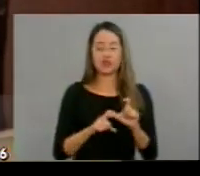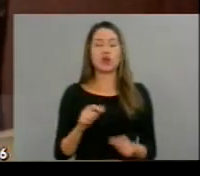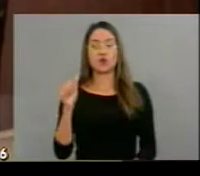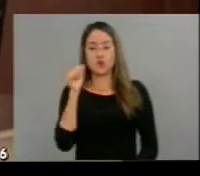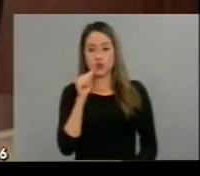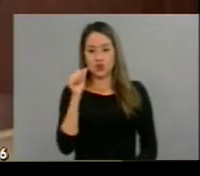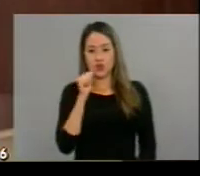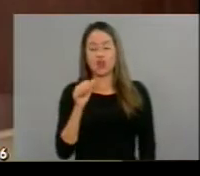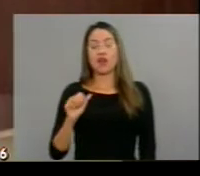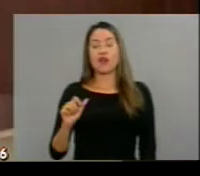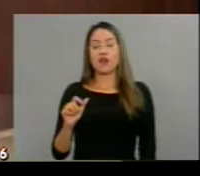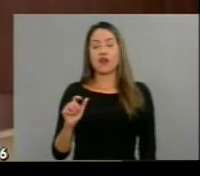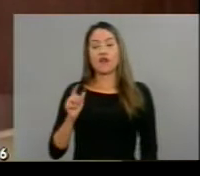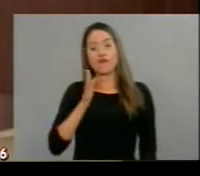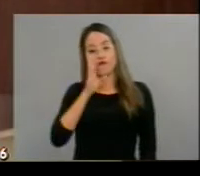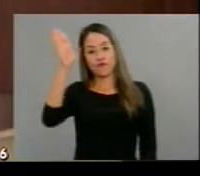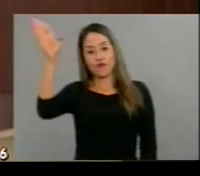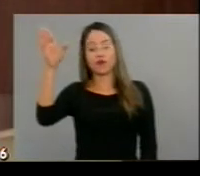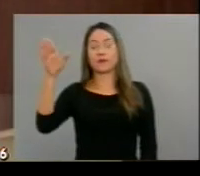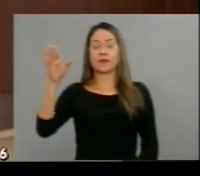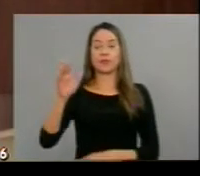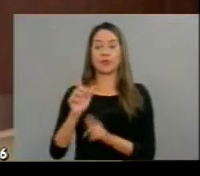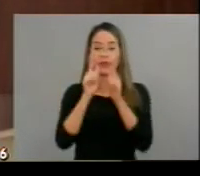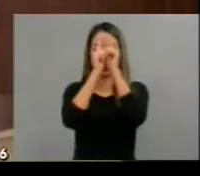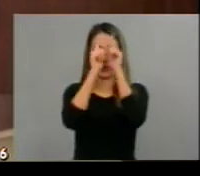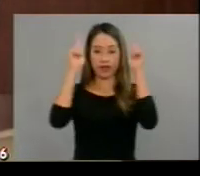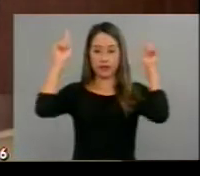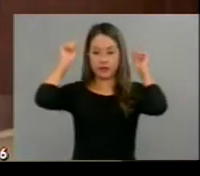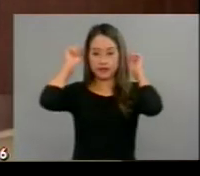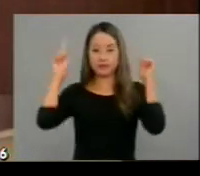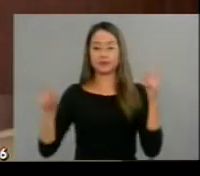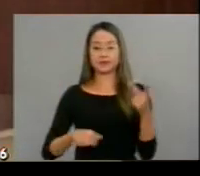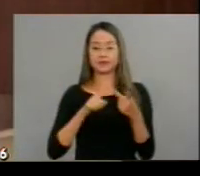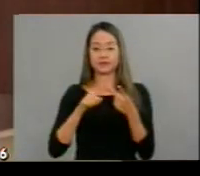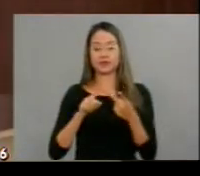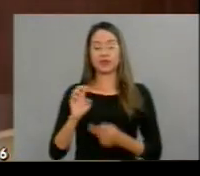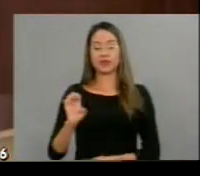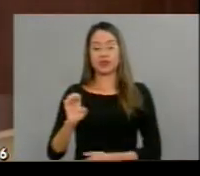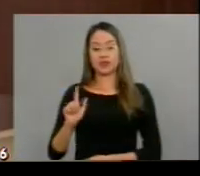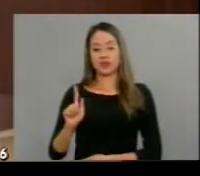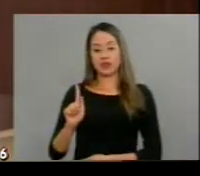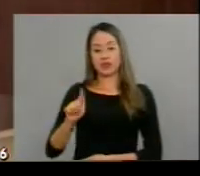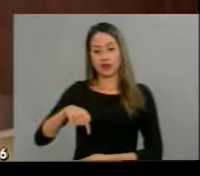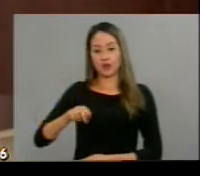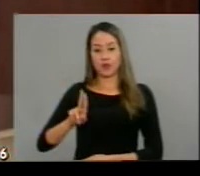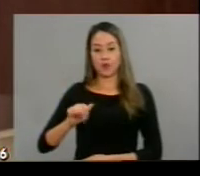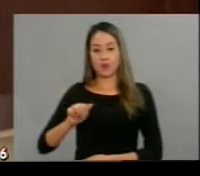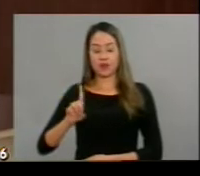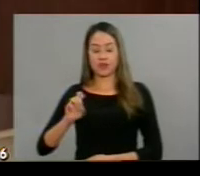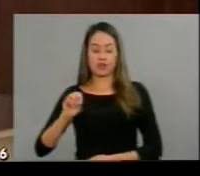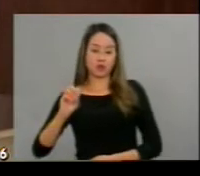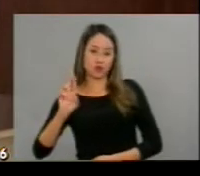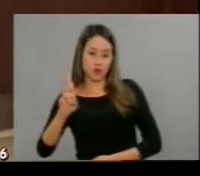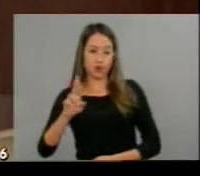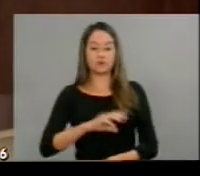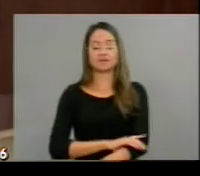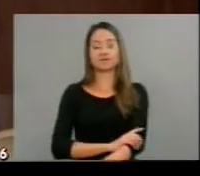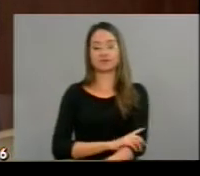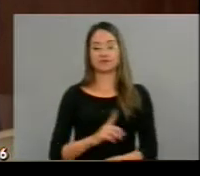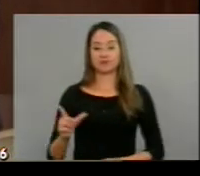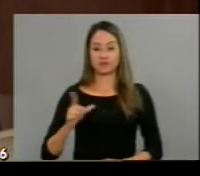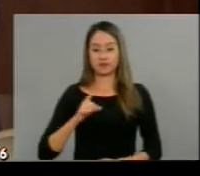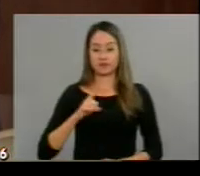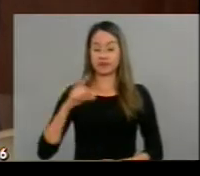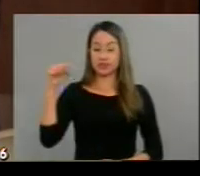na Grécia, esteve no Equador, produziu relatórios muito abrangentes sobre este mecanismo, que é um mecanismo que está se